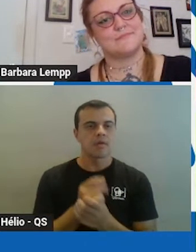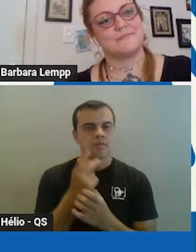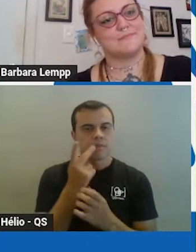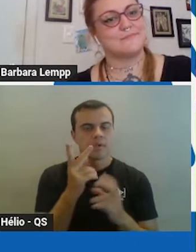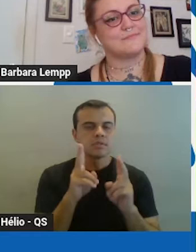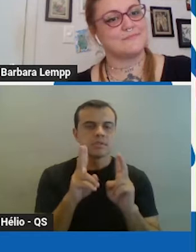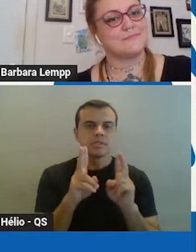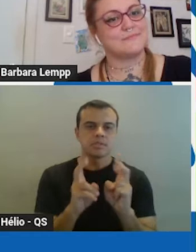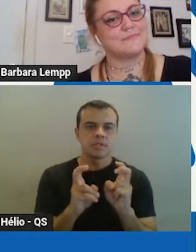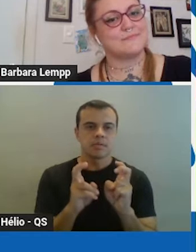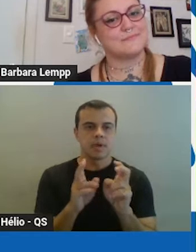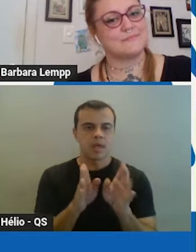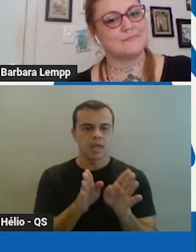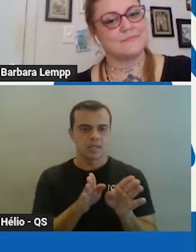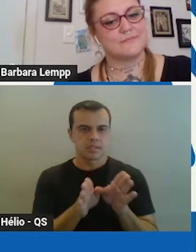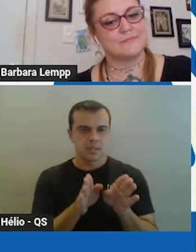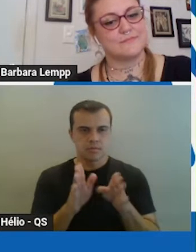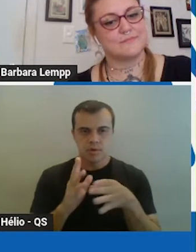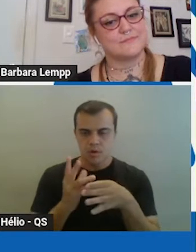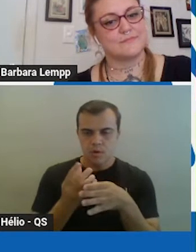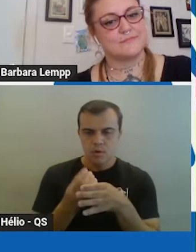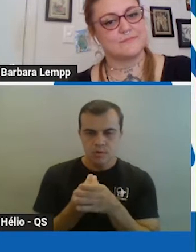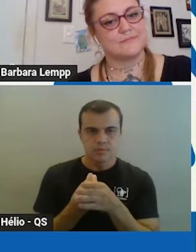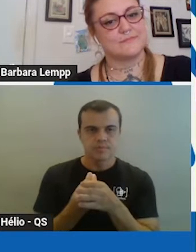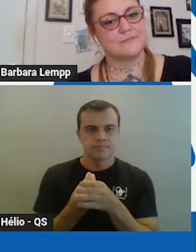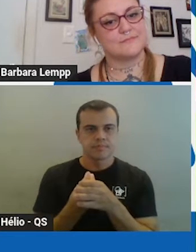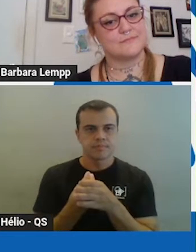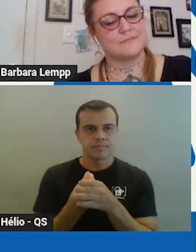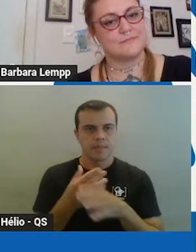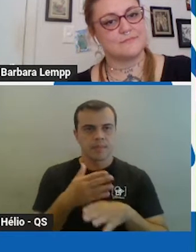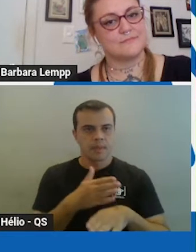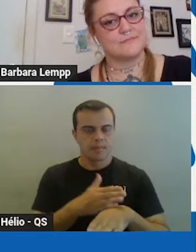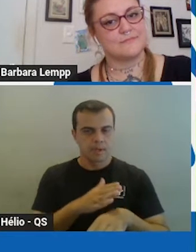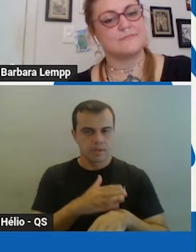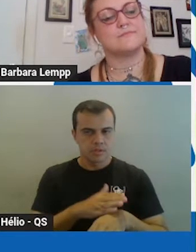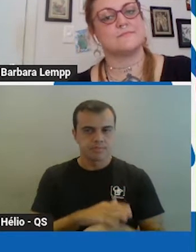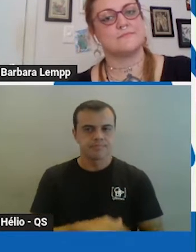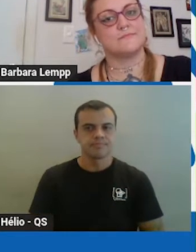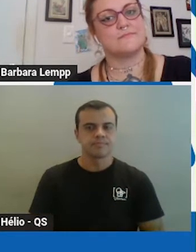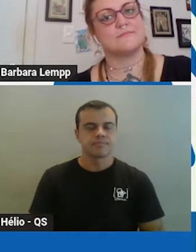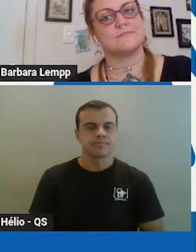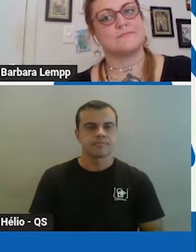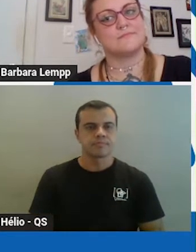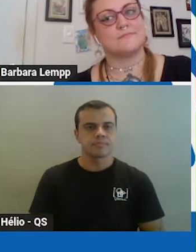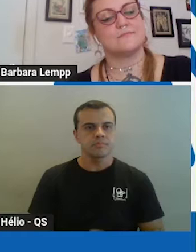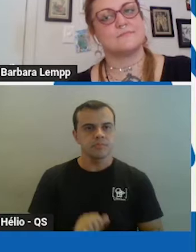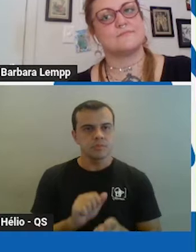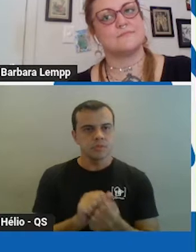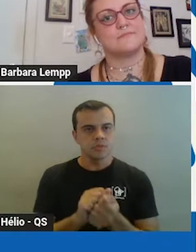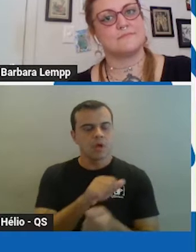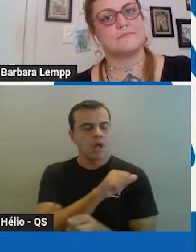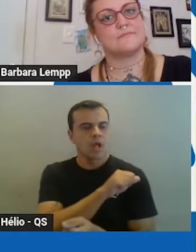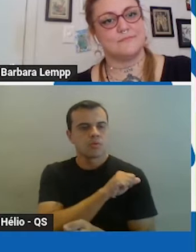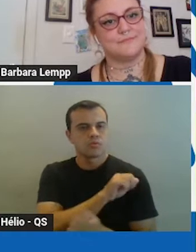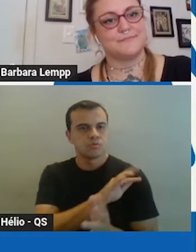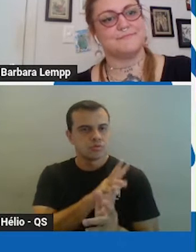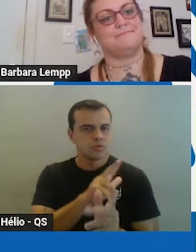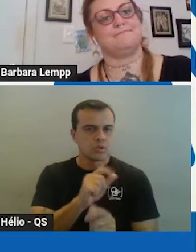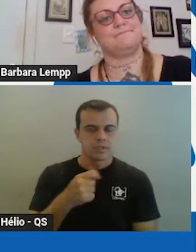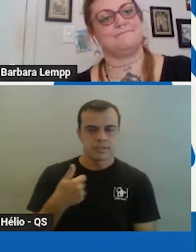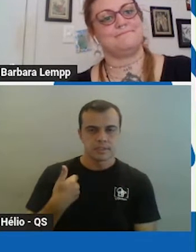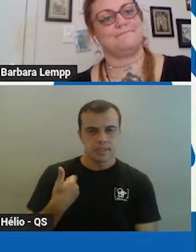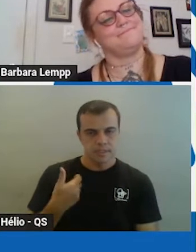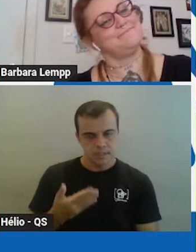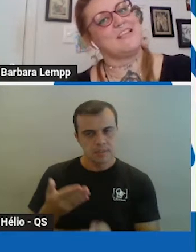abordar a acessibilidade e inclusão na prática com alunos de todas as idades. É com